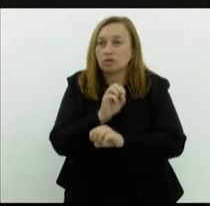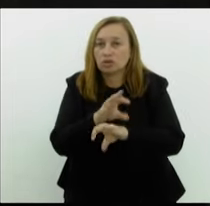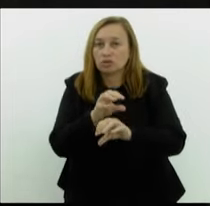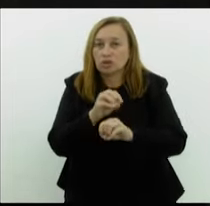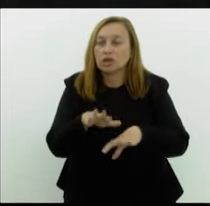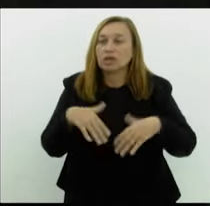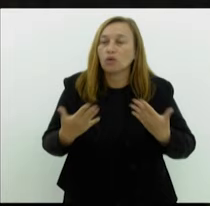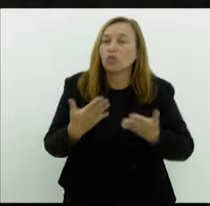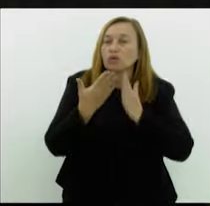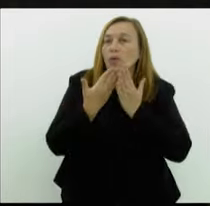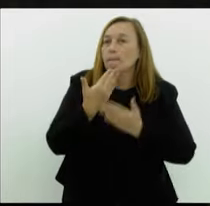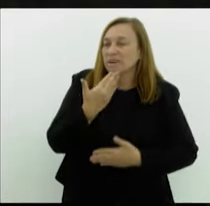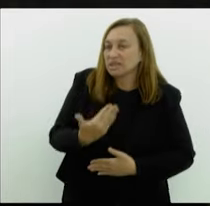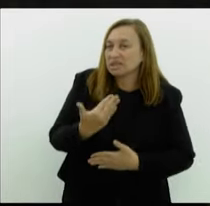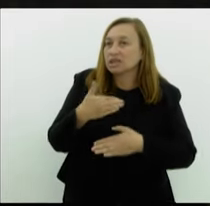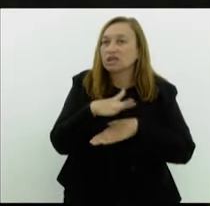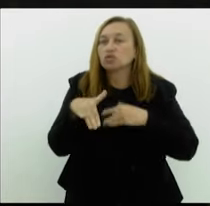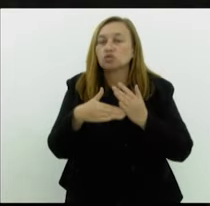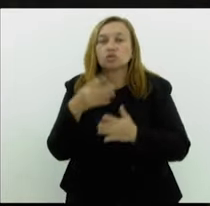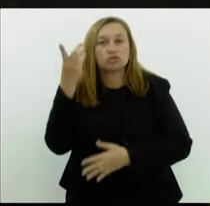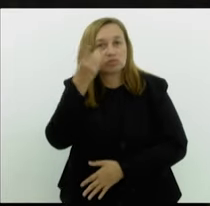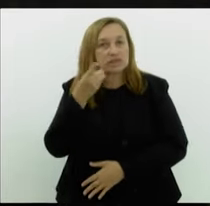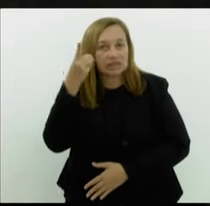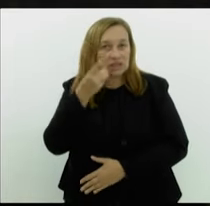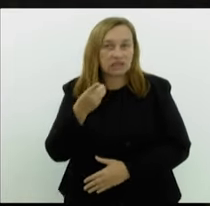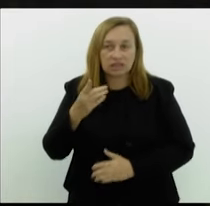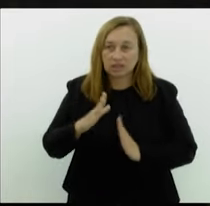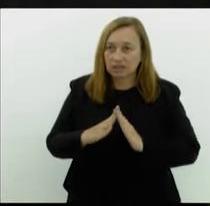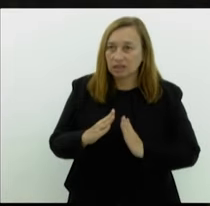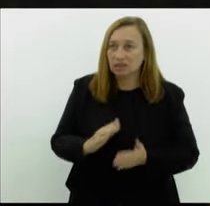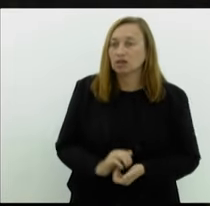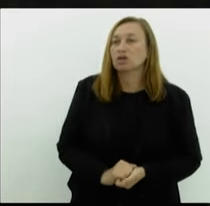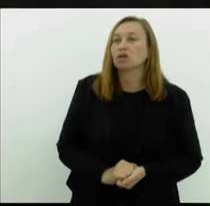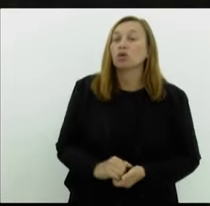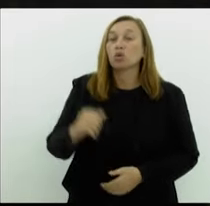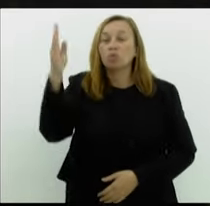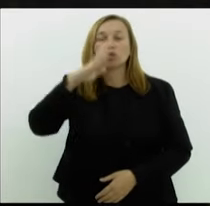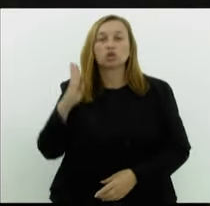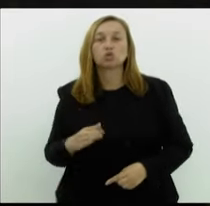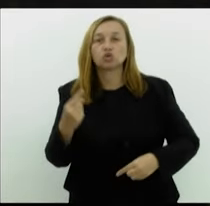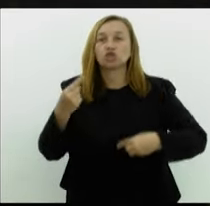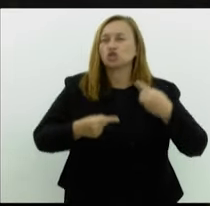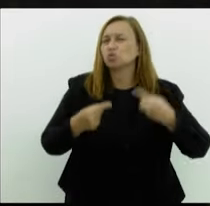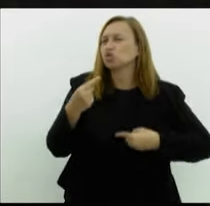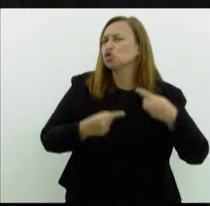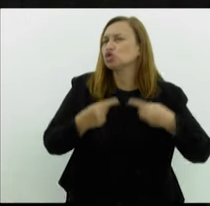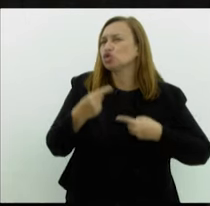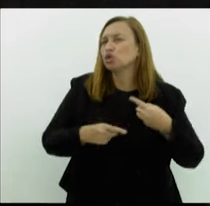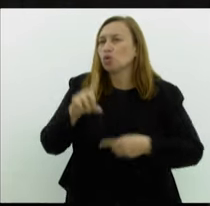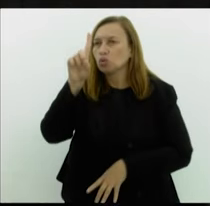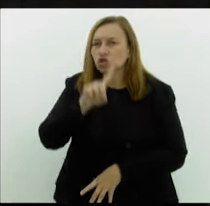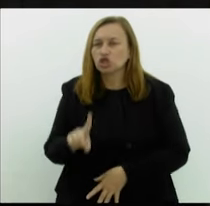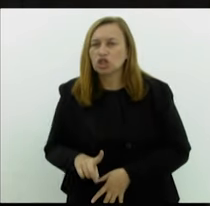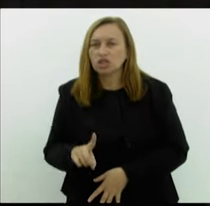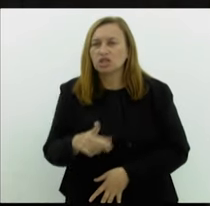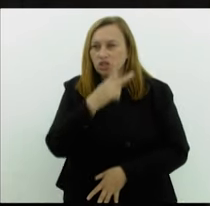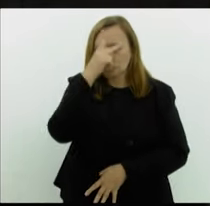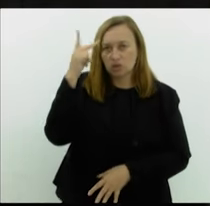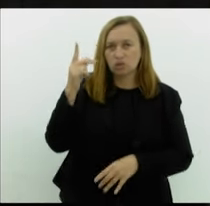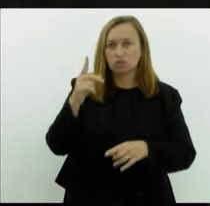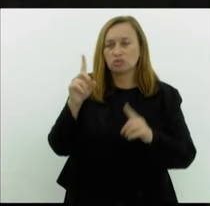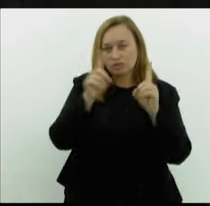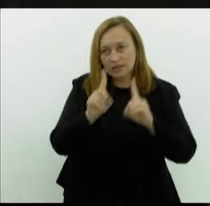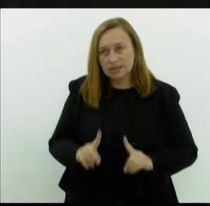faço um apelo a todos os deputados e deputadas. O Brasil tem debatido muito o direito das pessoas com